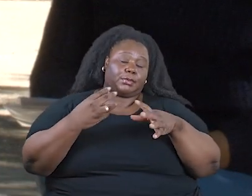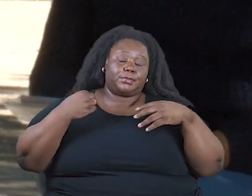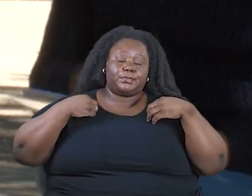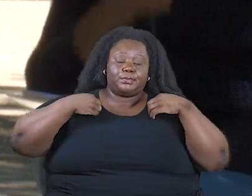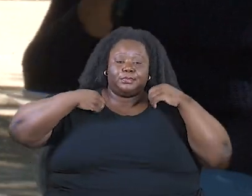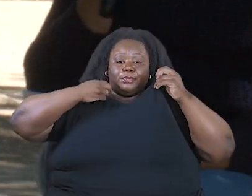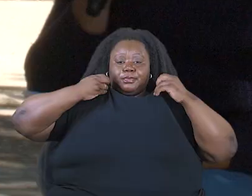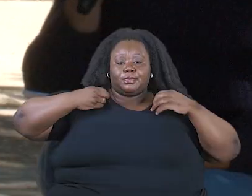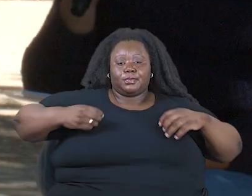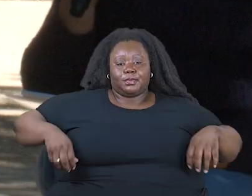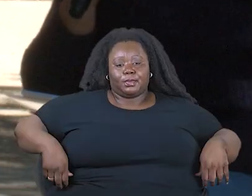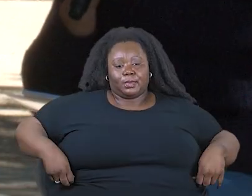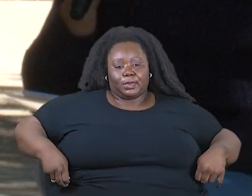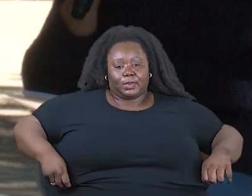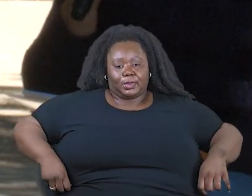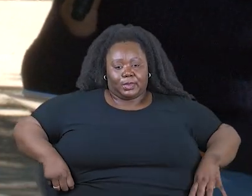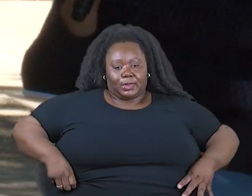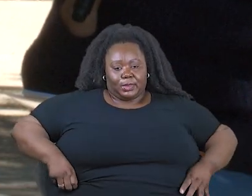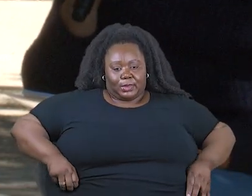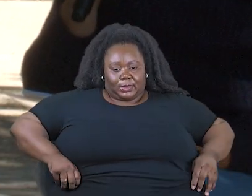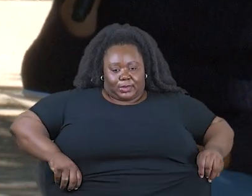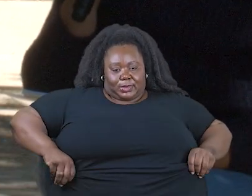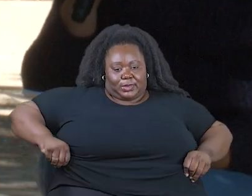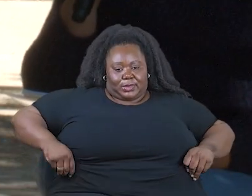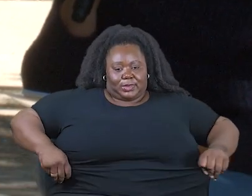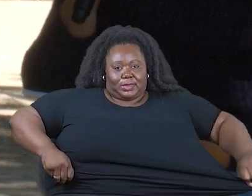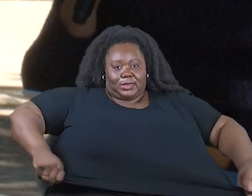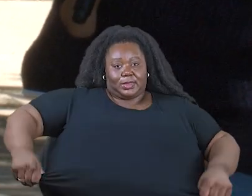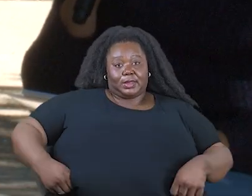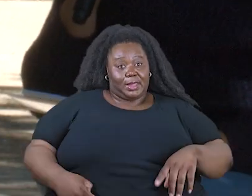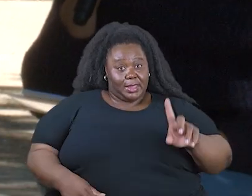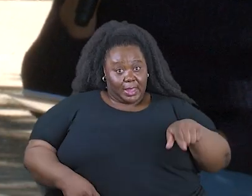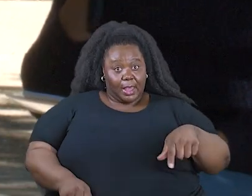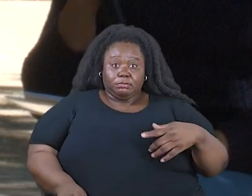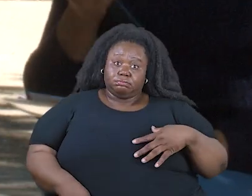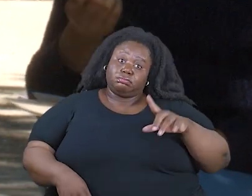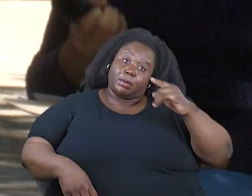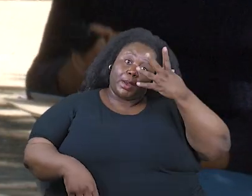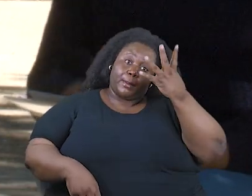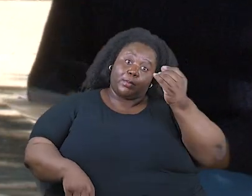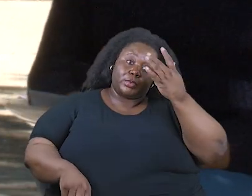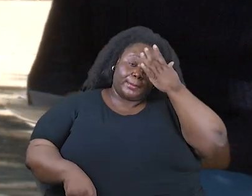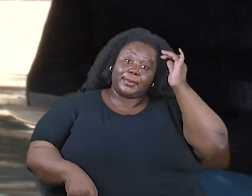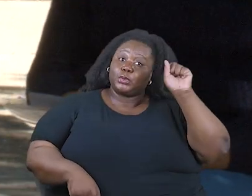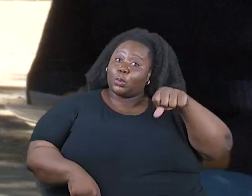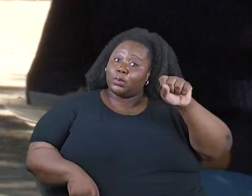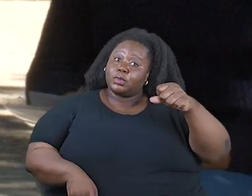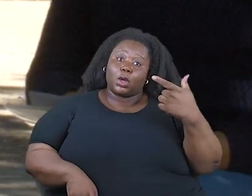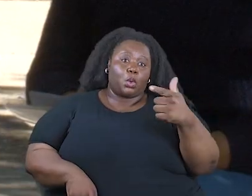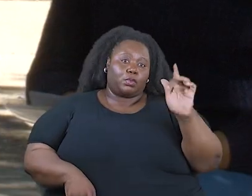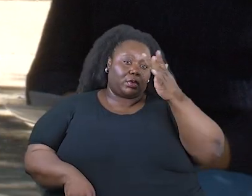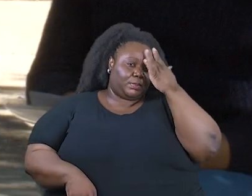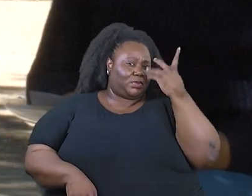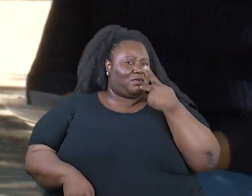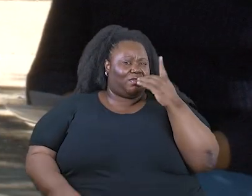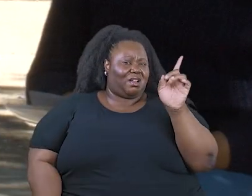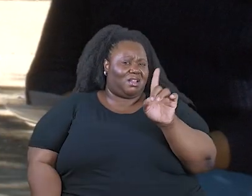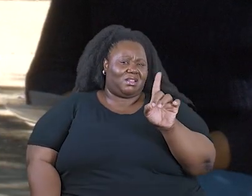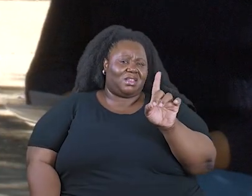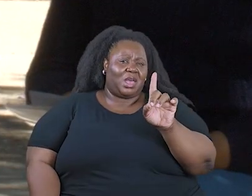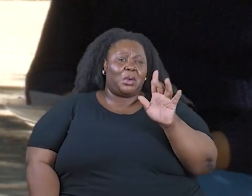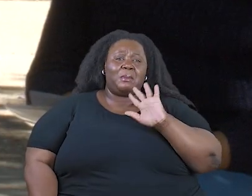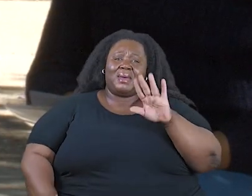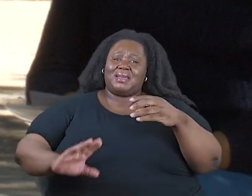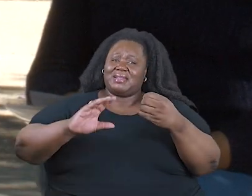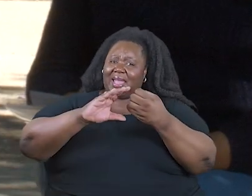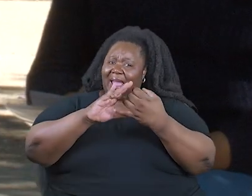tem, E é um múltiplo? para muitos pesquisadores, sim. Aí tem outras pessoas que vai falar assim, não, mas a